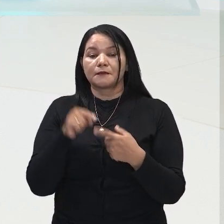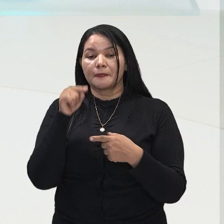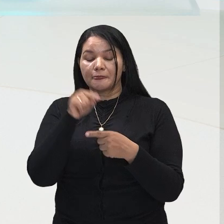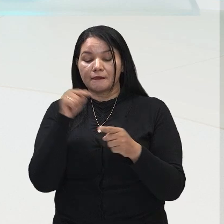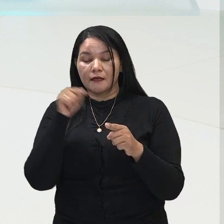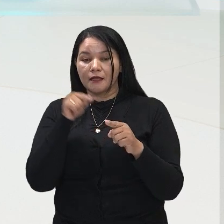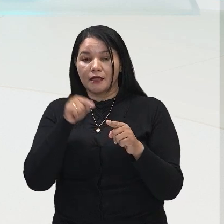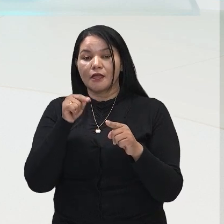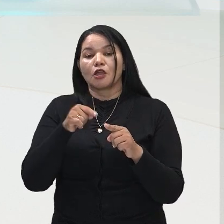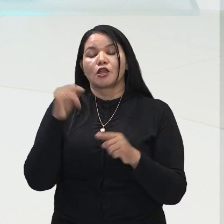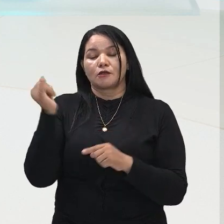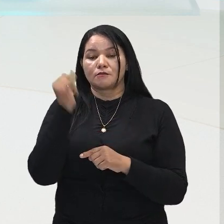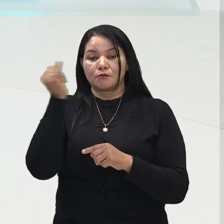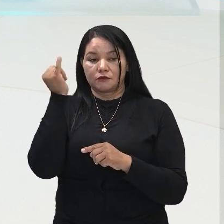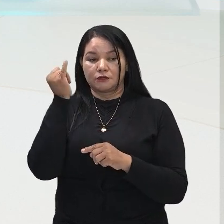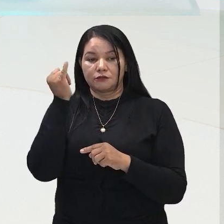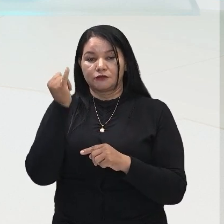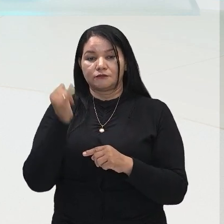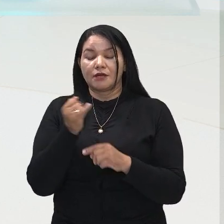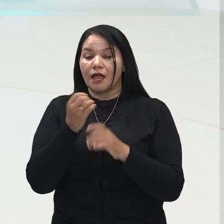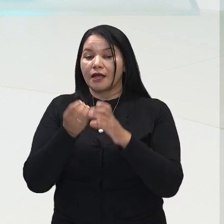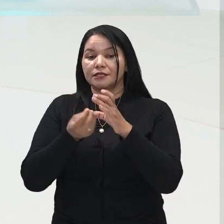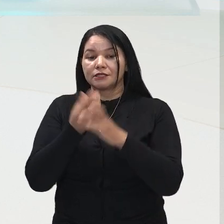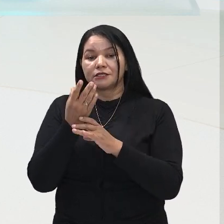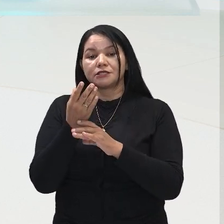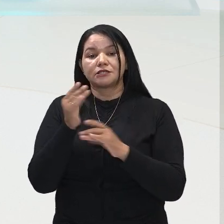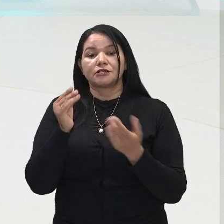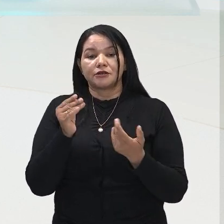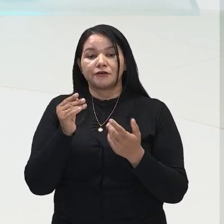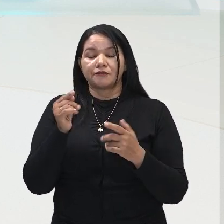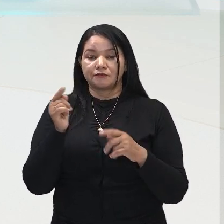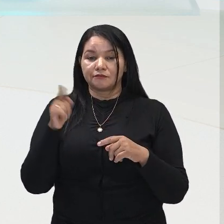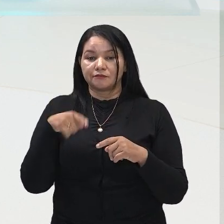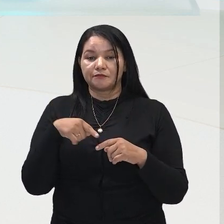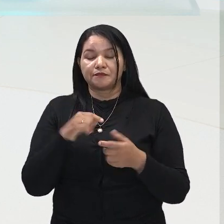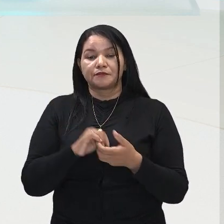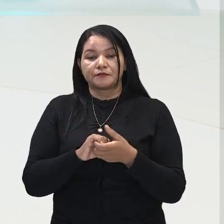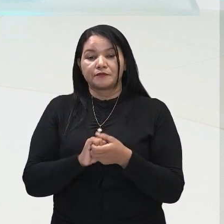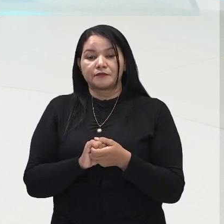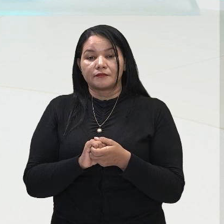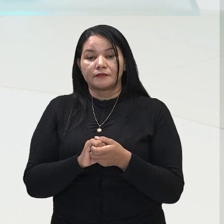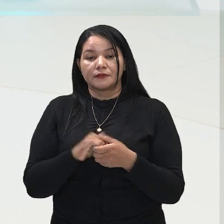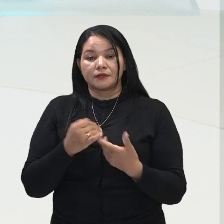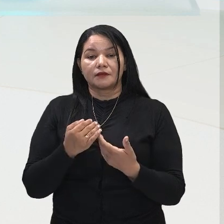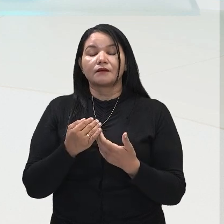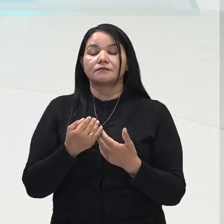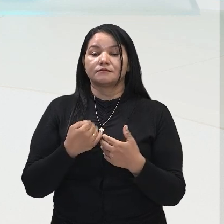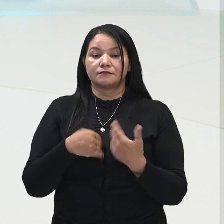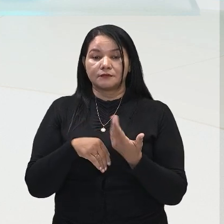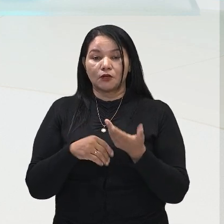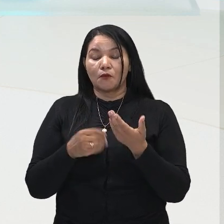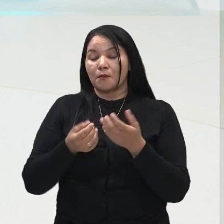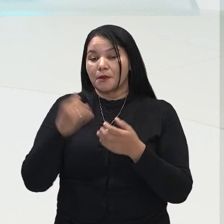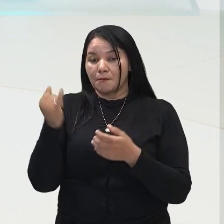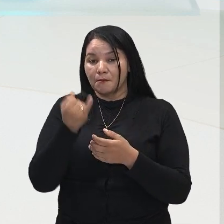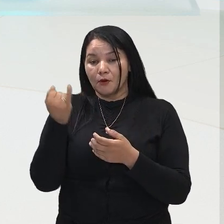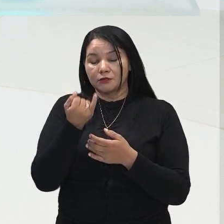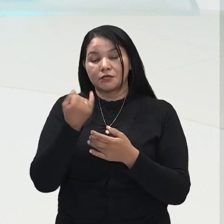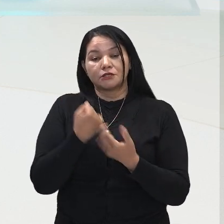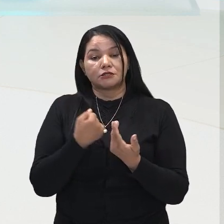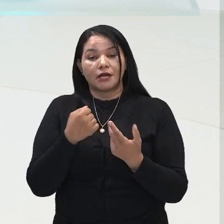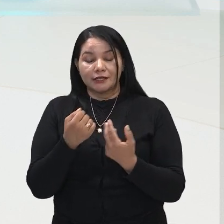importante. E isso que se torna importante passa a ser um signo. Dessa